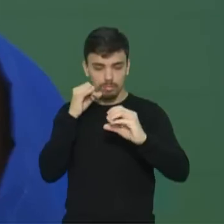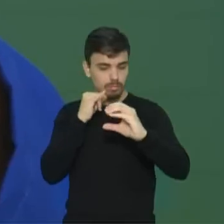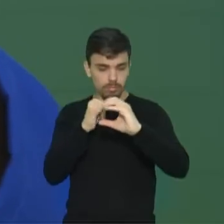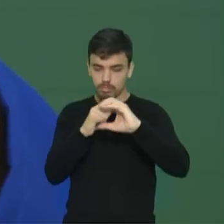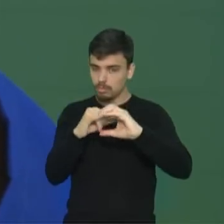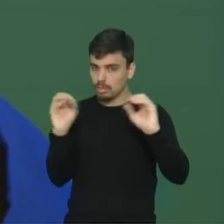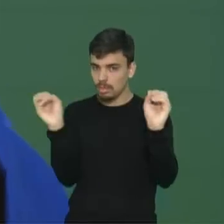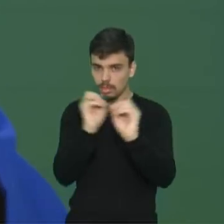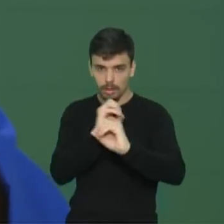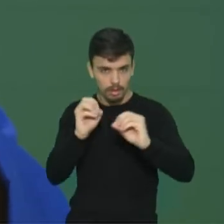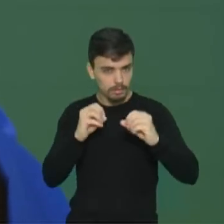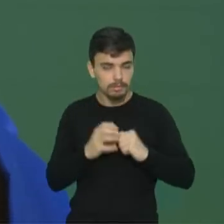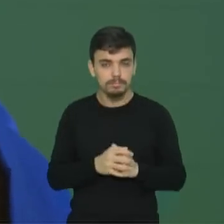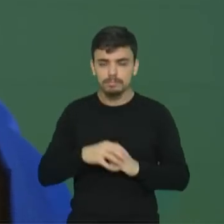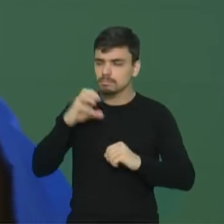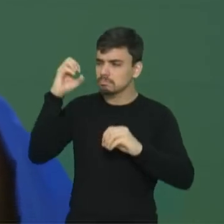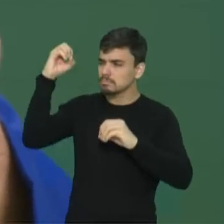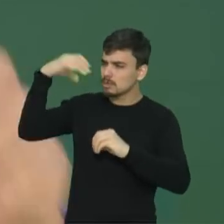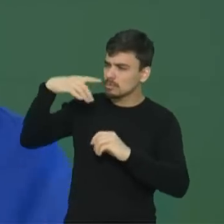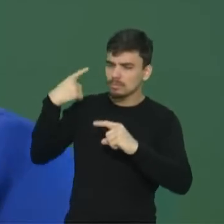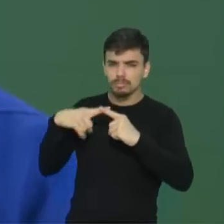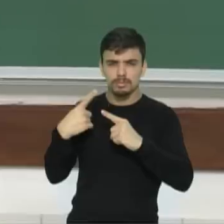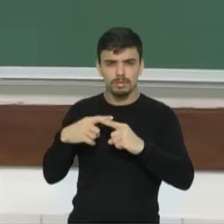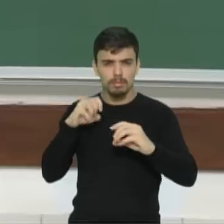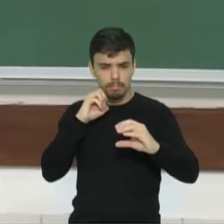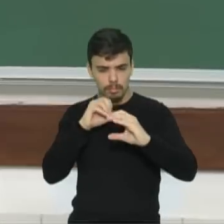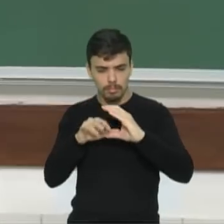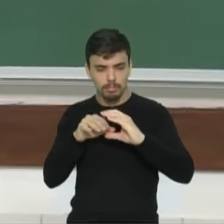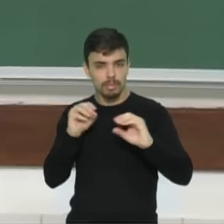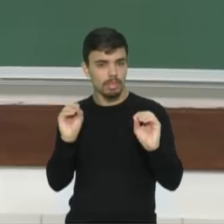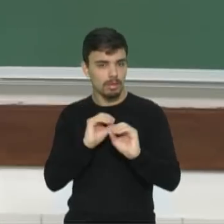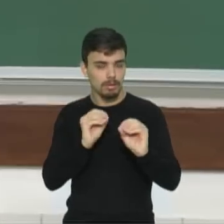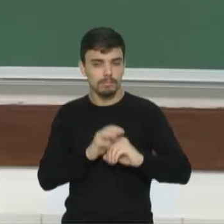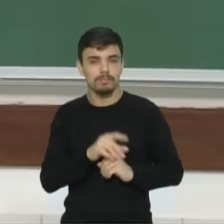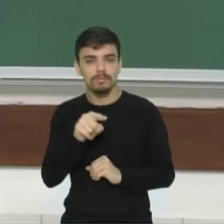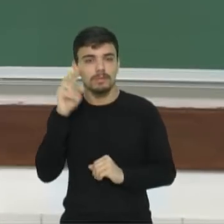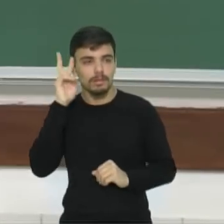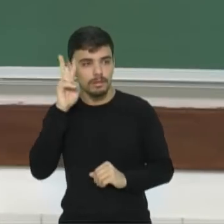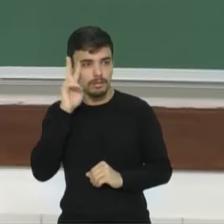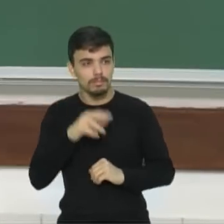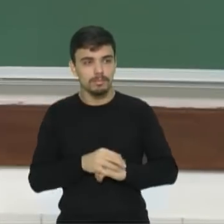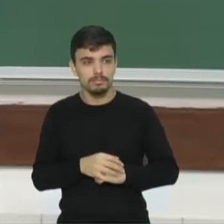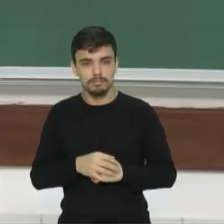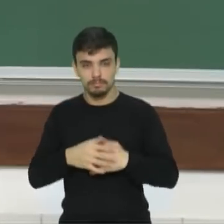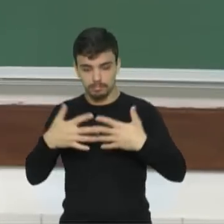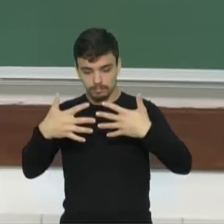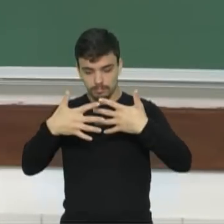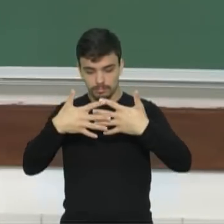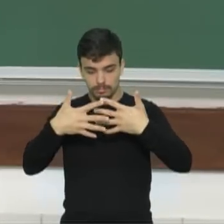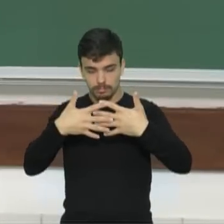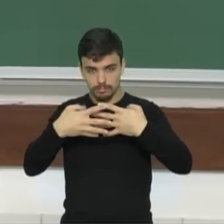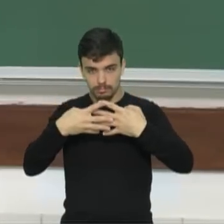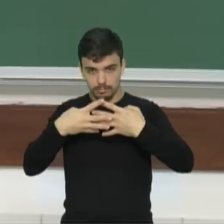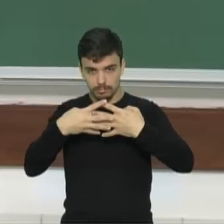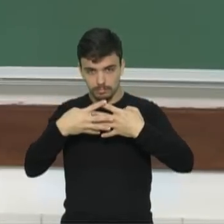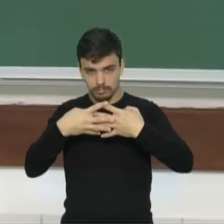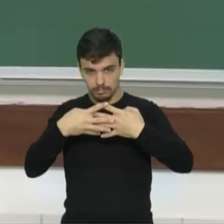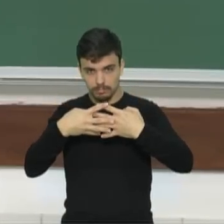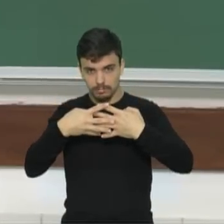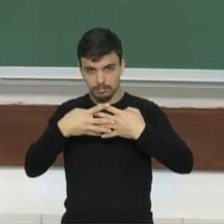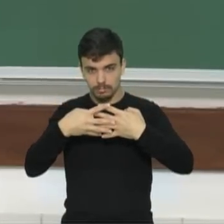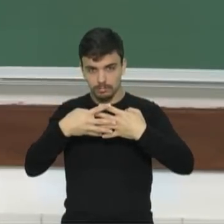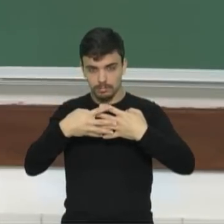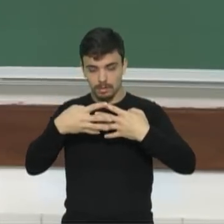mais. Por que a luz não passa mais? Lembra das grades? Quando eu coloco uma lente em frente à outra, as grades estão